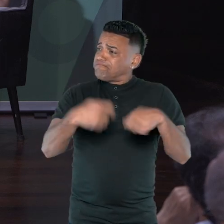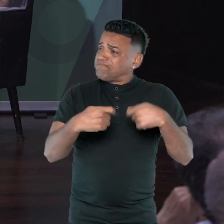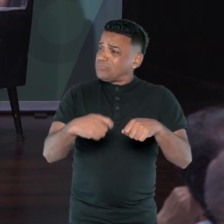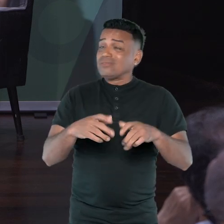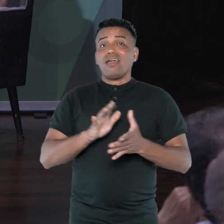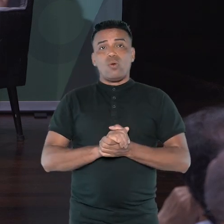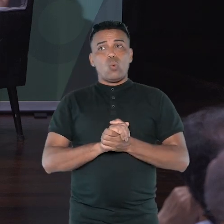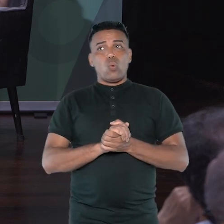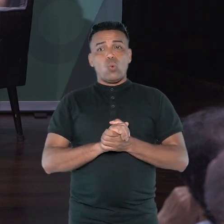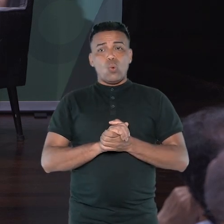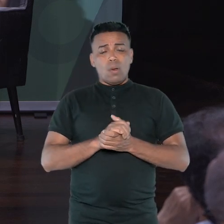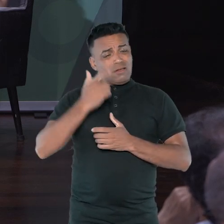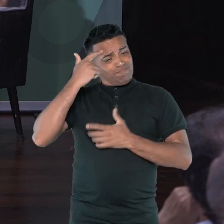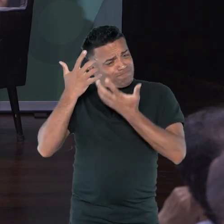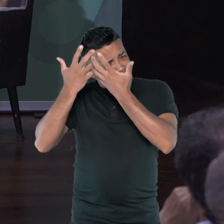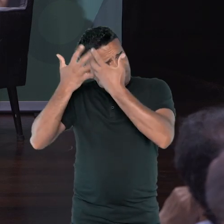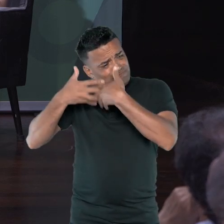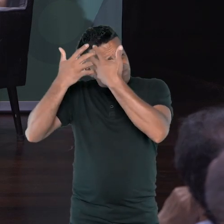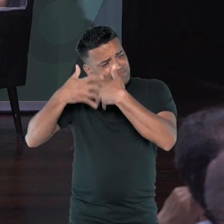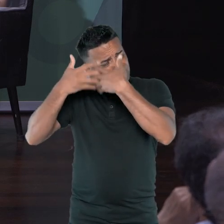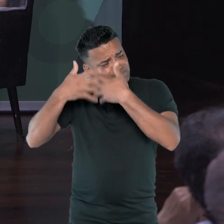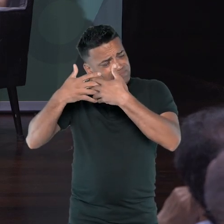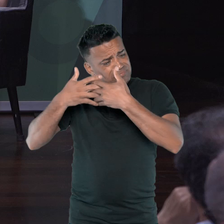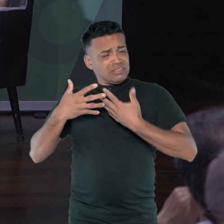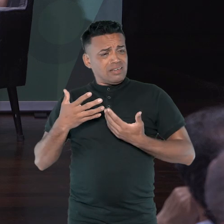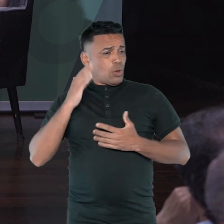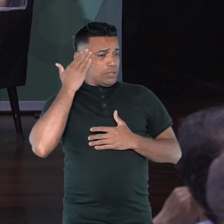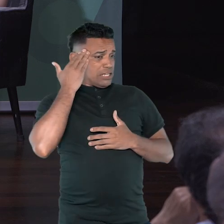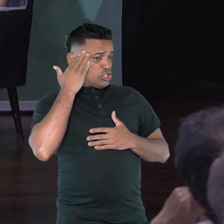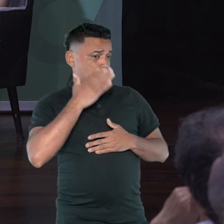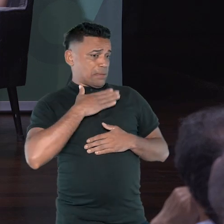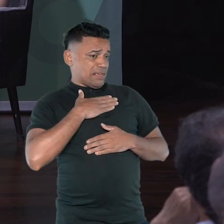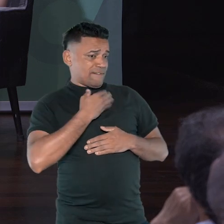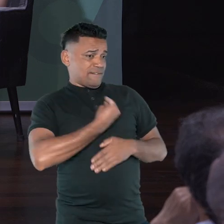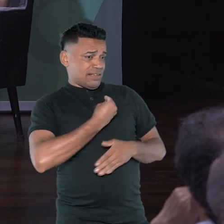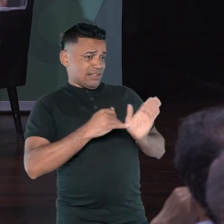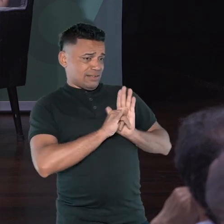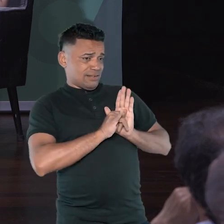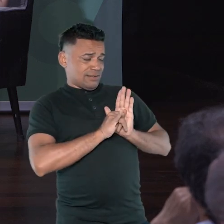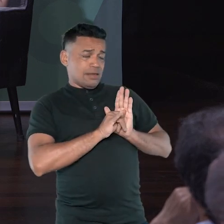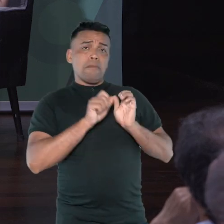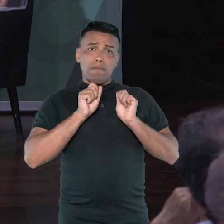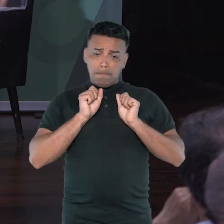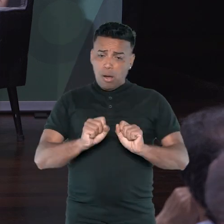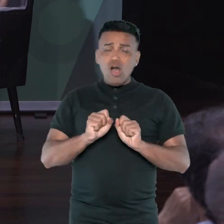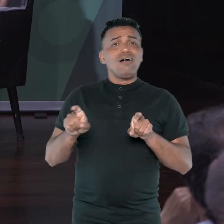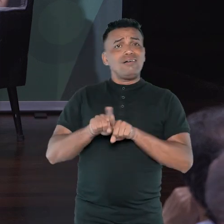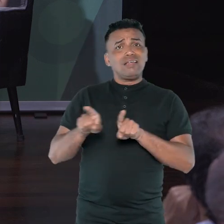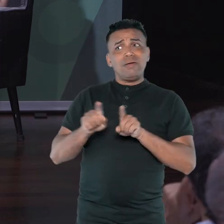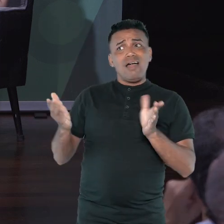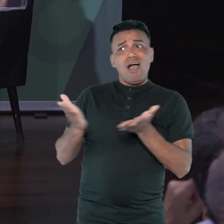me movimentar, né, repensar aquilo que até então eu entendia que eu sou, isso pode ser vivido também em alguns momentos